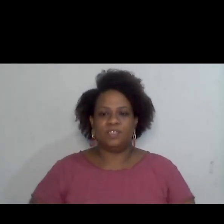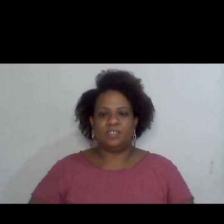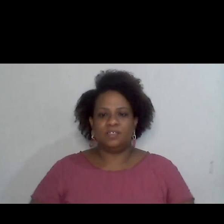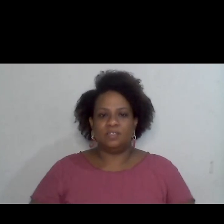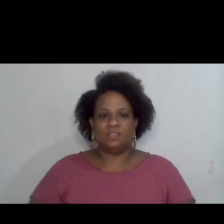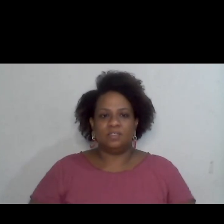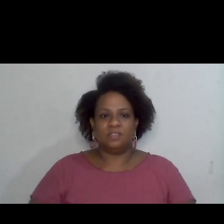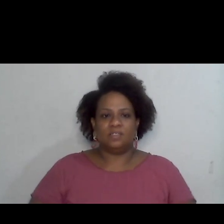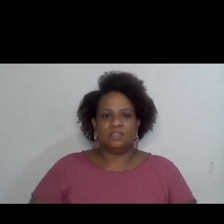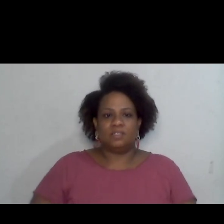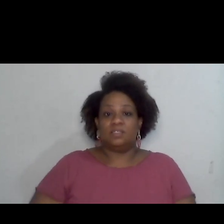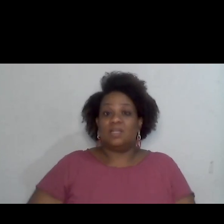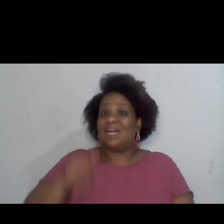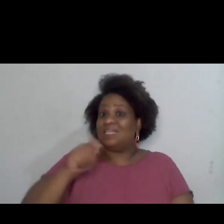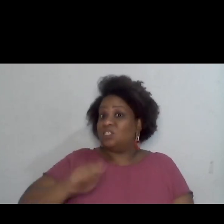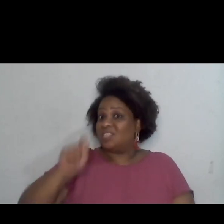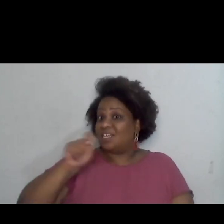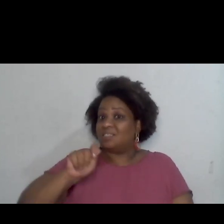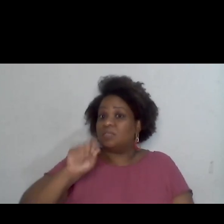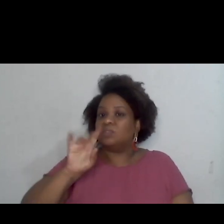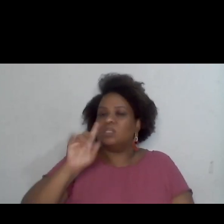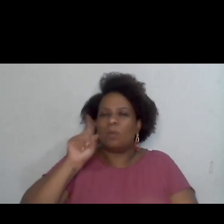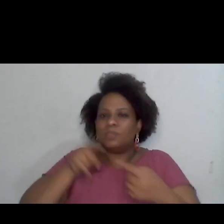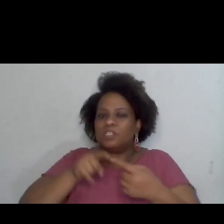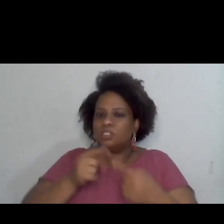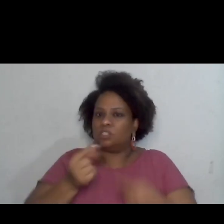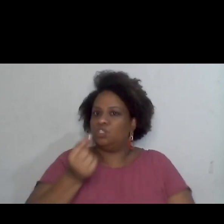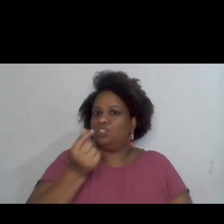associações sem fins lucrativos.